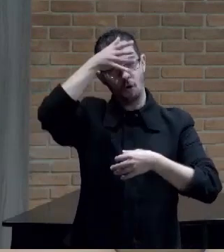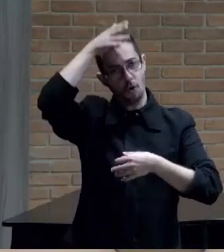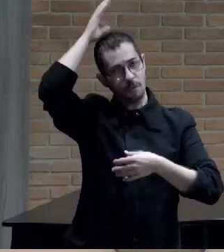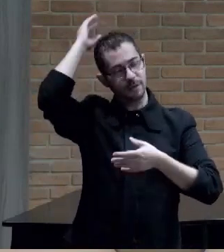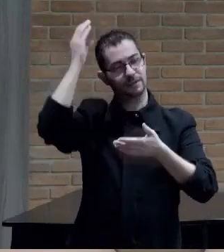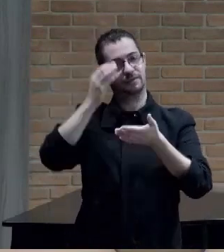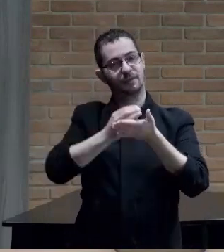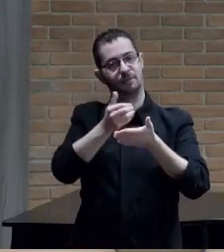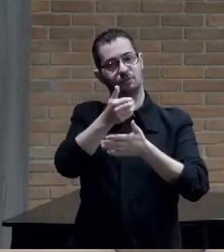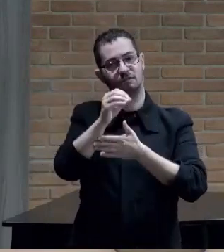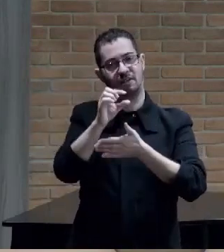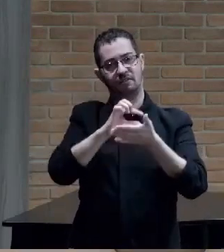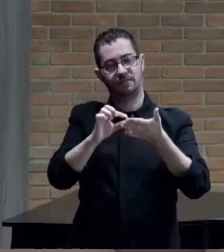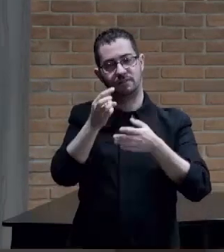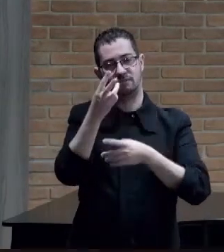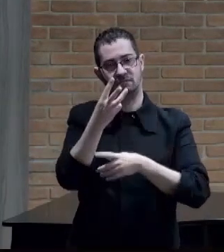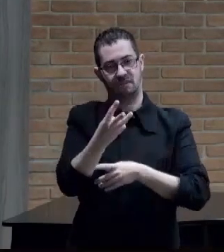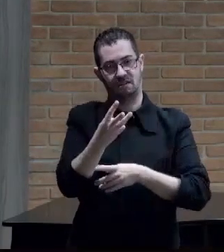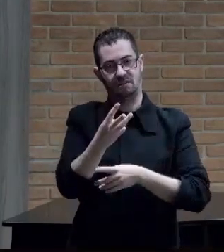10:3.